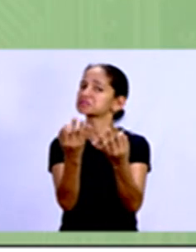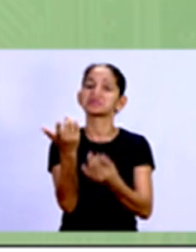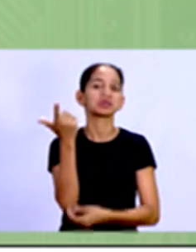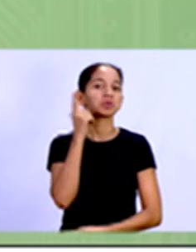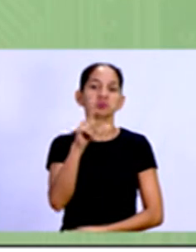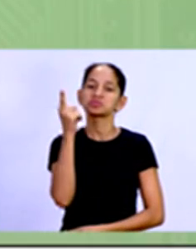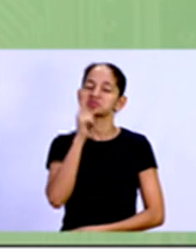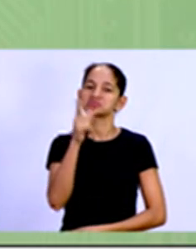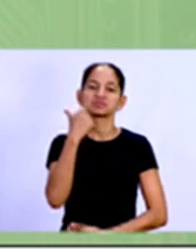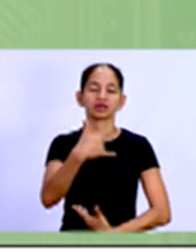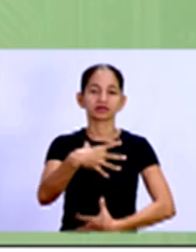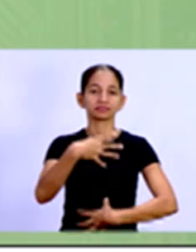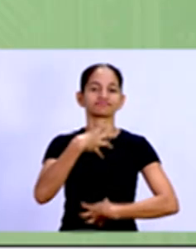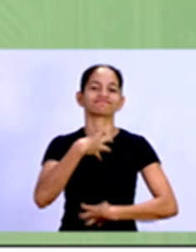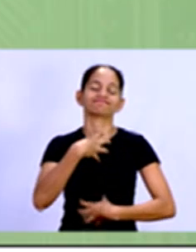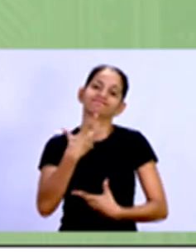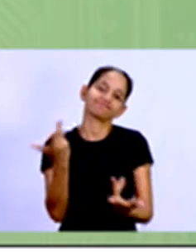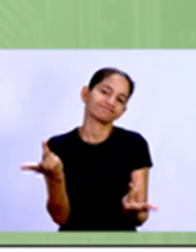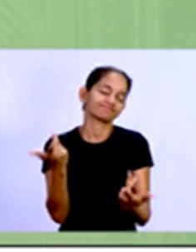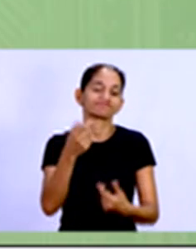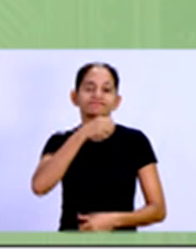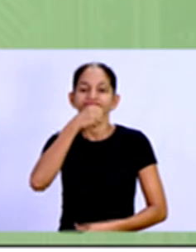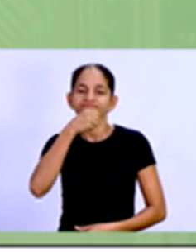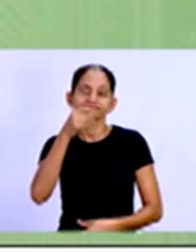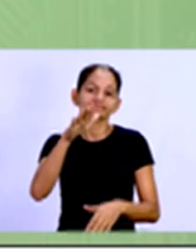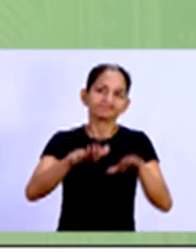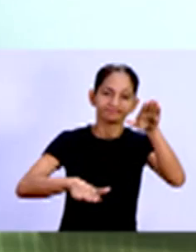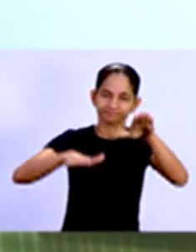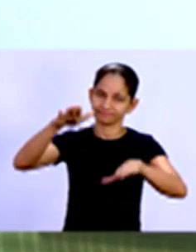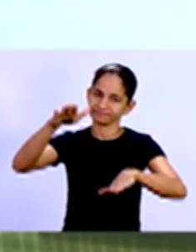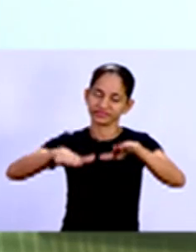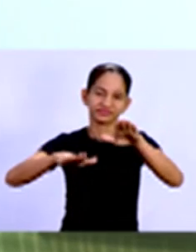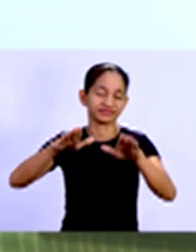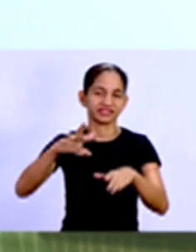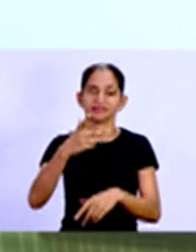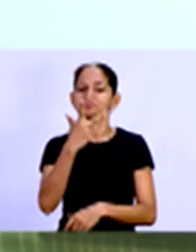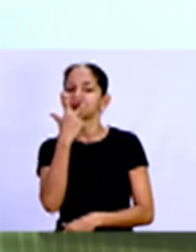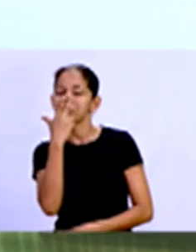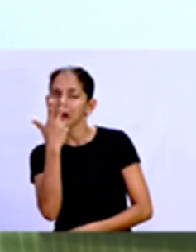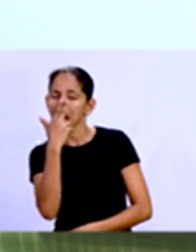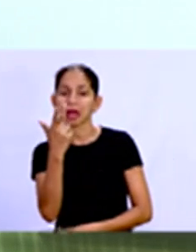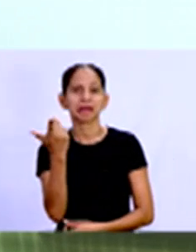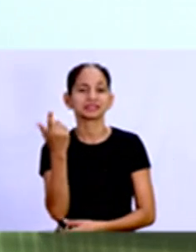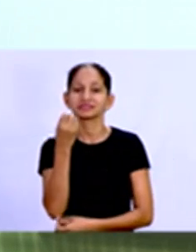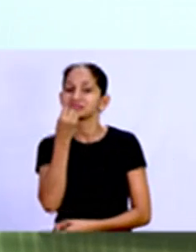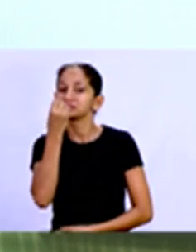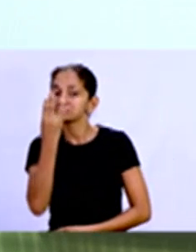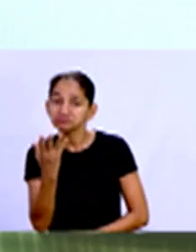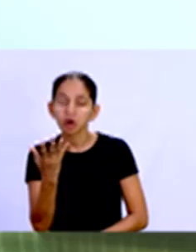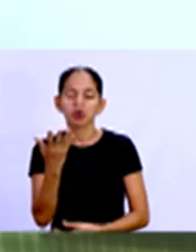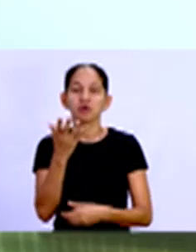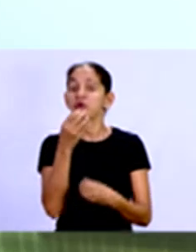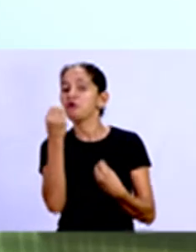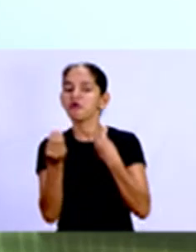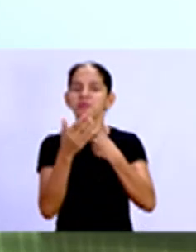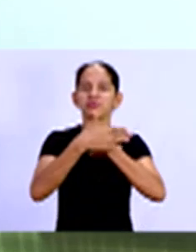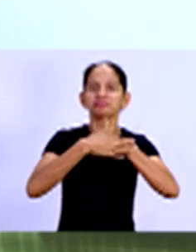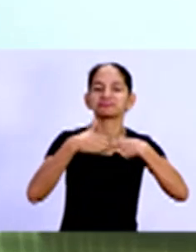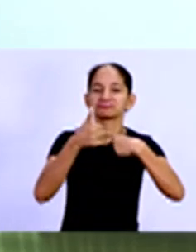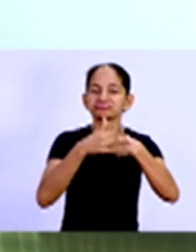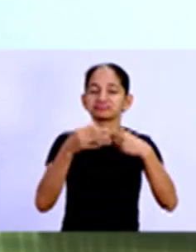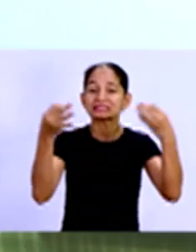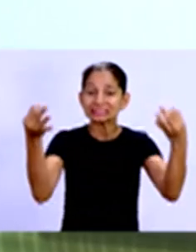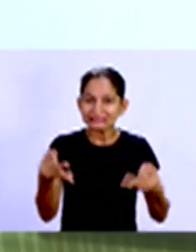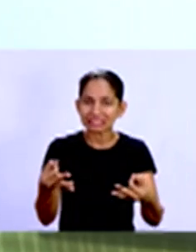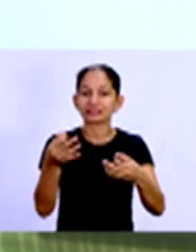para enfrentar essa situação. As famílias brasileiras elas ainda não têm um preparo para lidar com o envelhecimento,